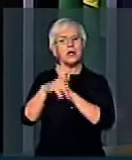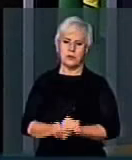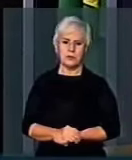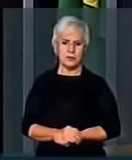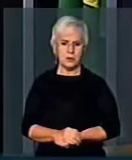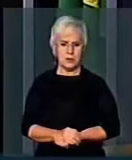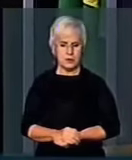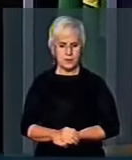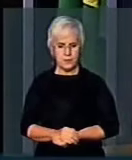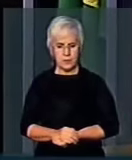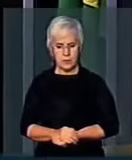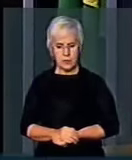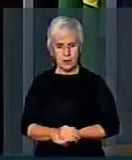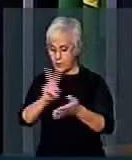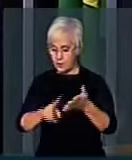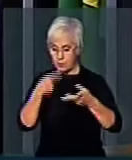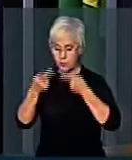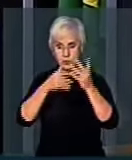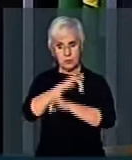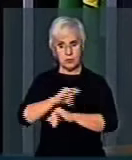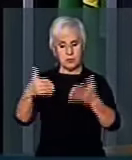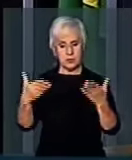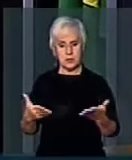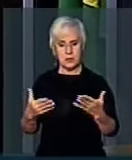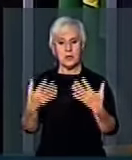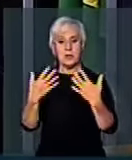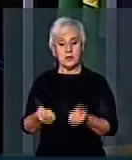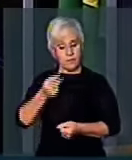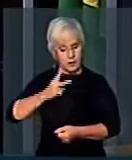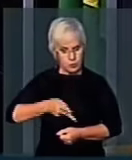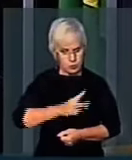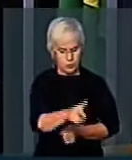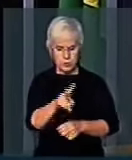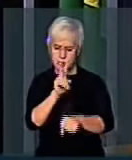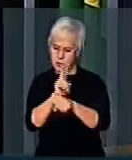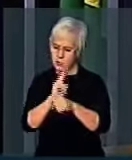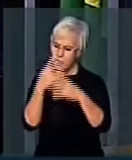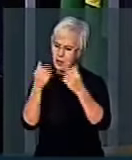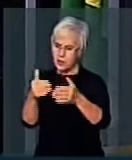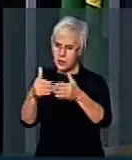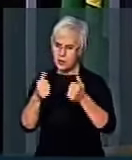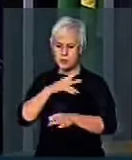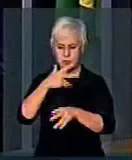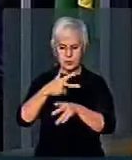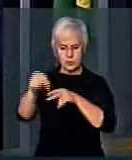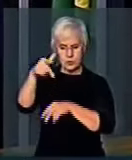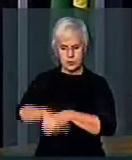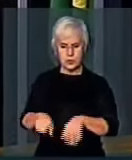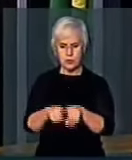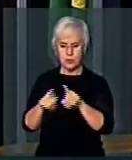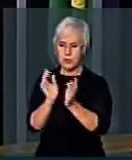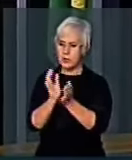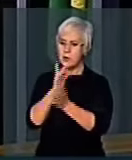país. Entre o que nós defendemos, e vamos continuar defendendo, e vamos pedir o apoio aos que foram reeleitos, e aos novos que